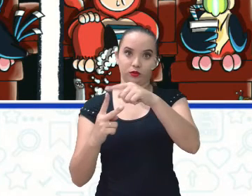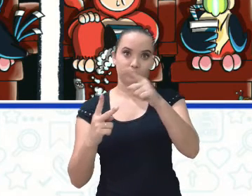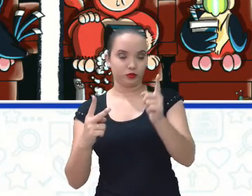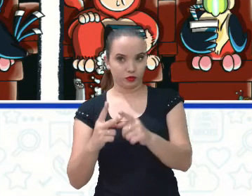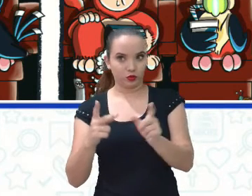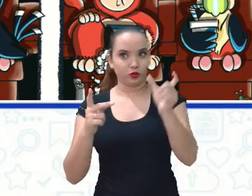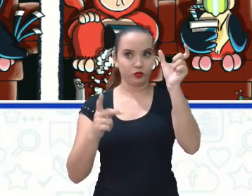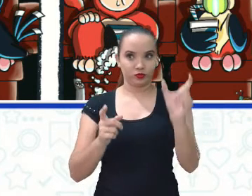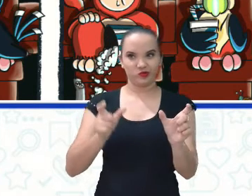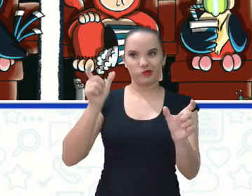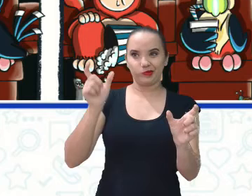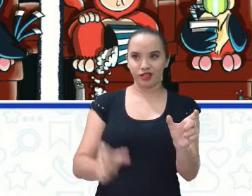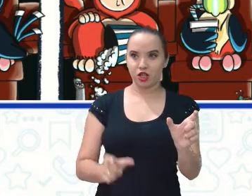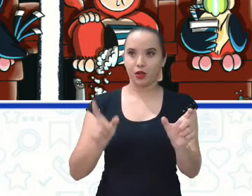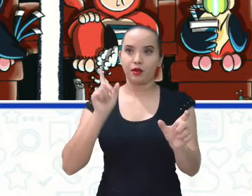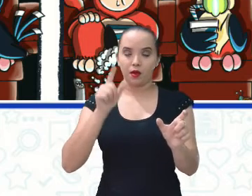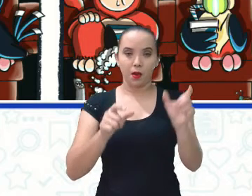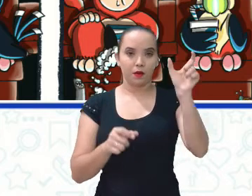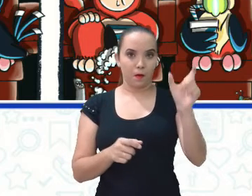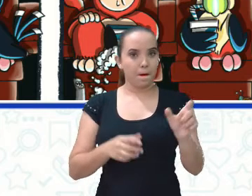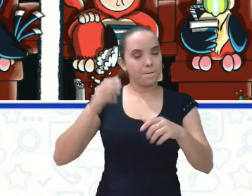Um macaco e um tucano.